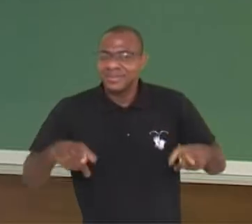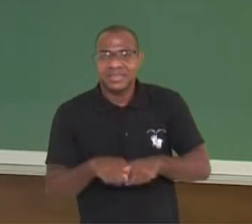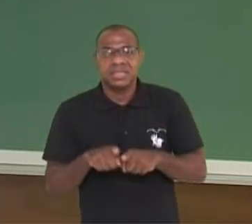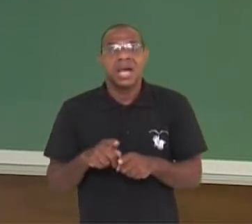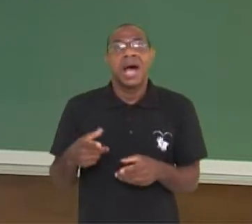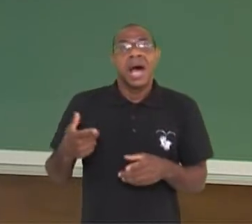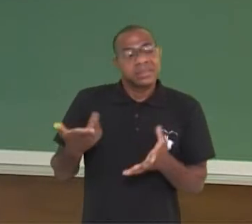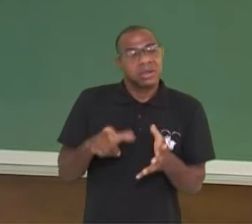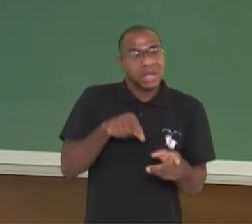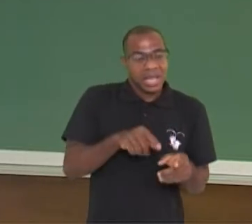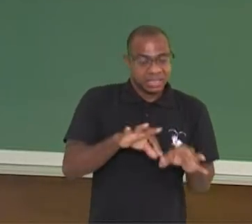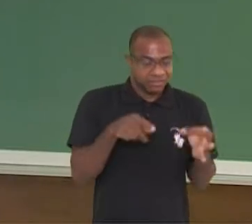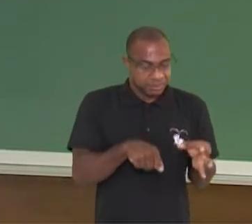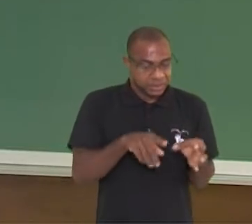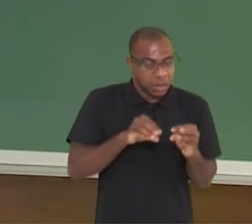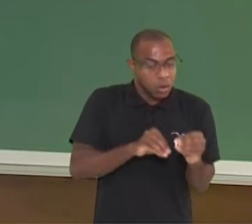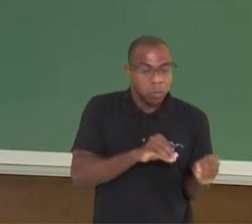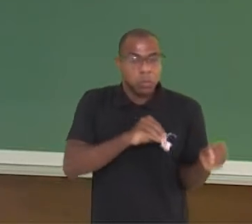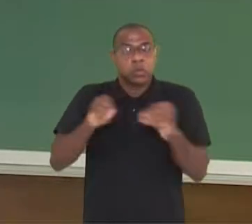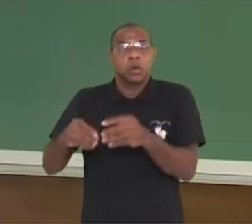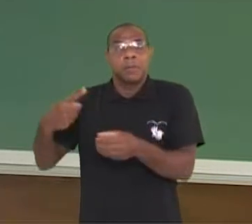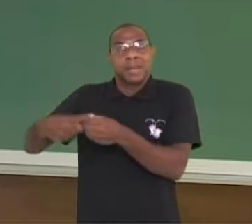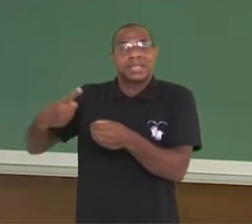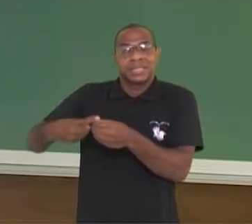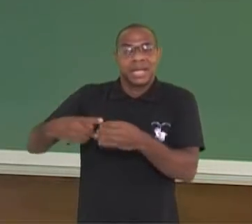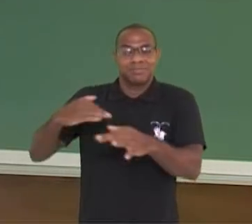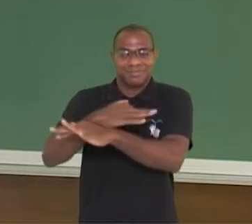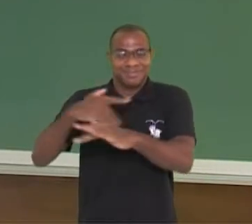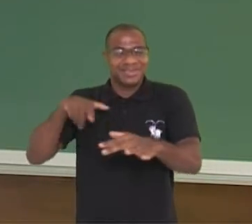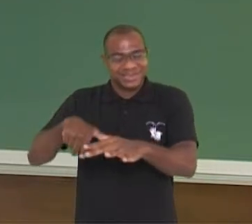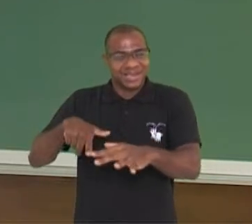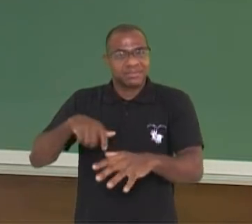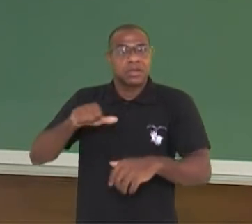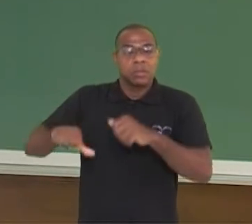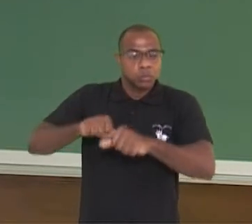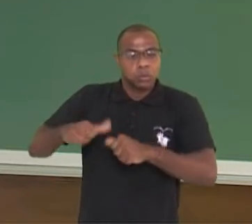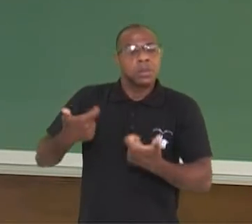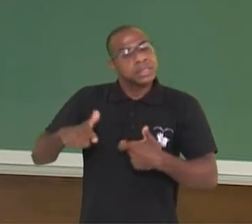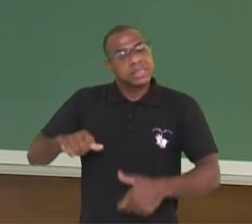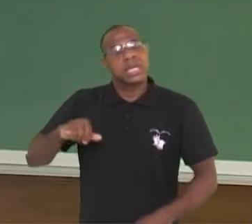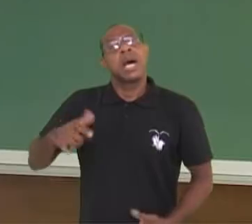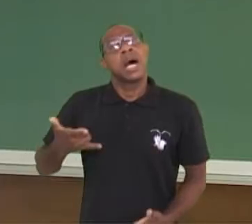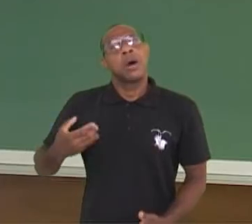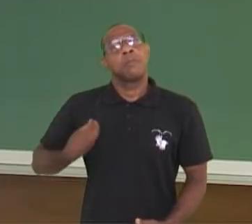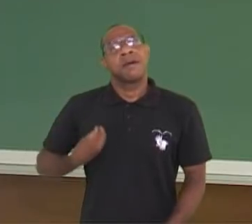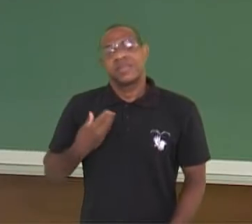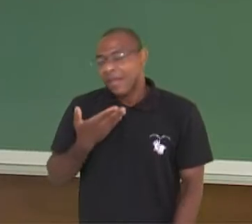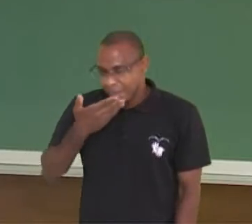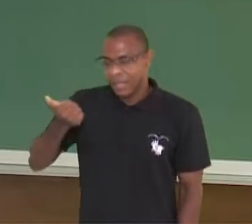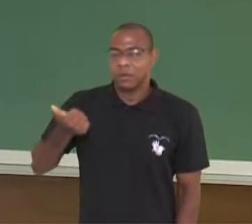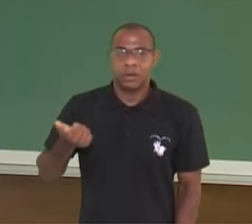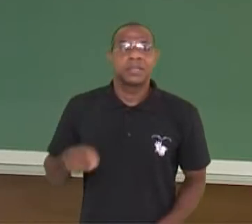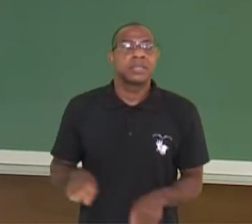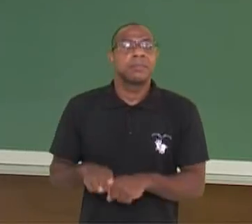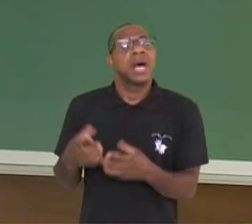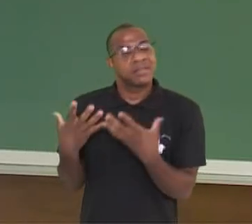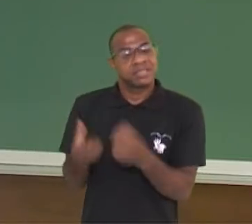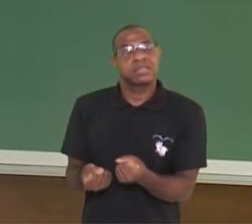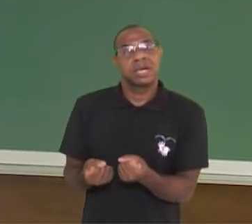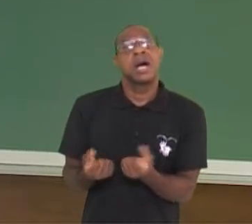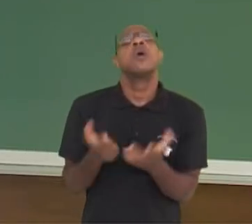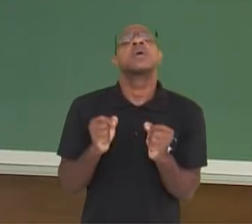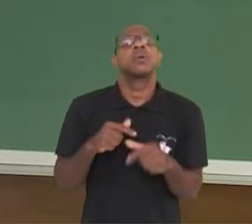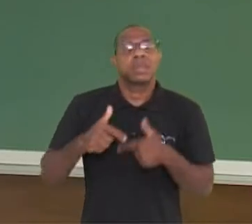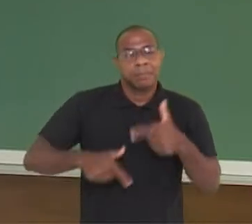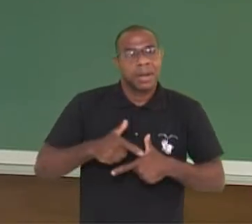para as cidades em busca de trabalho, de oportunidade de vida, muita mão de obra e aceitando o trabalho para poder